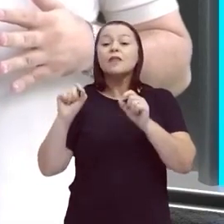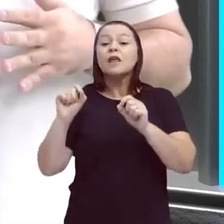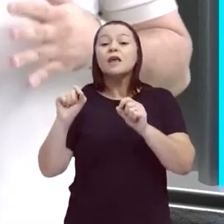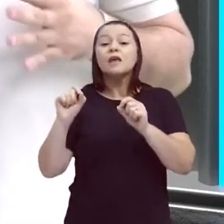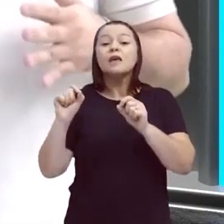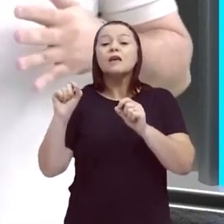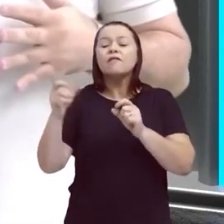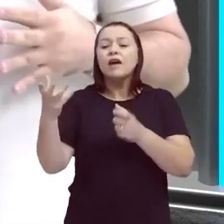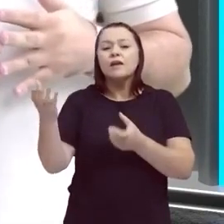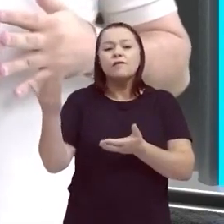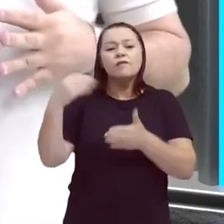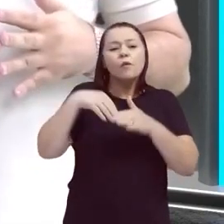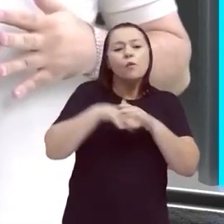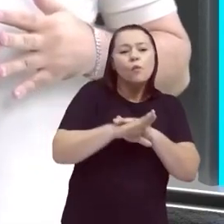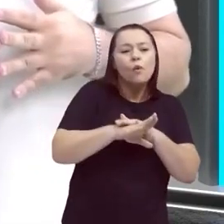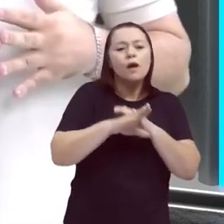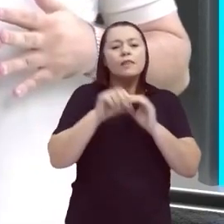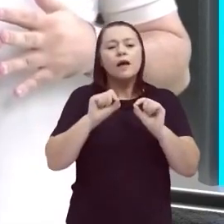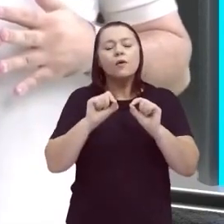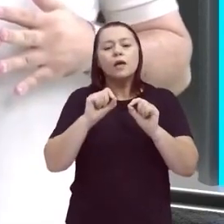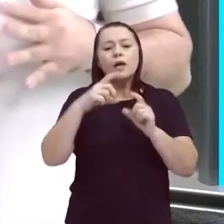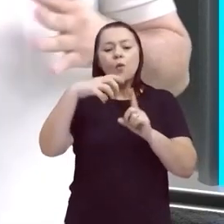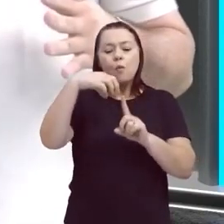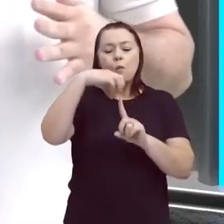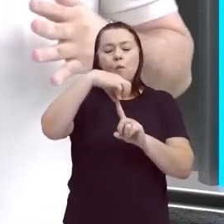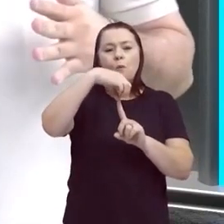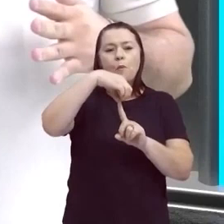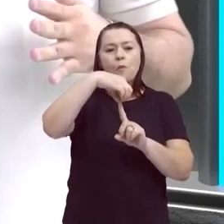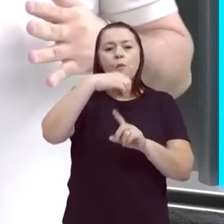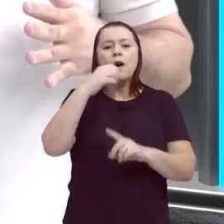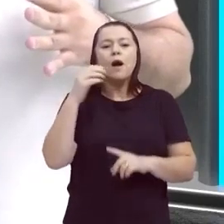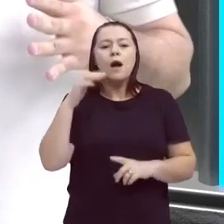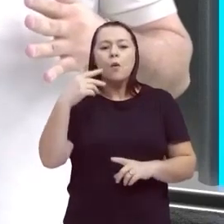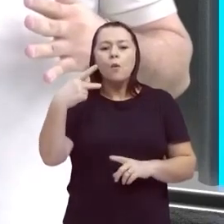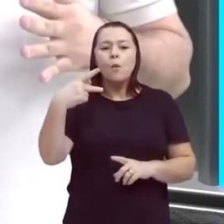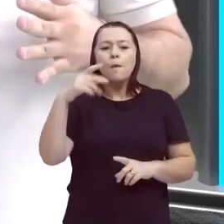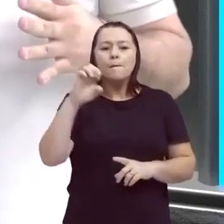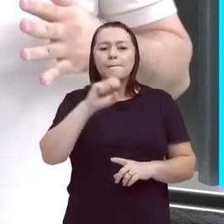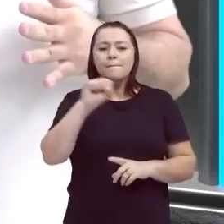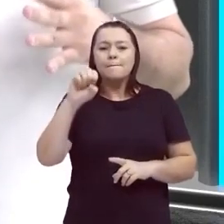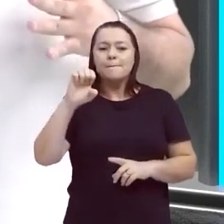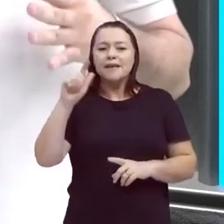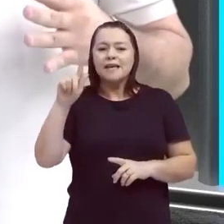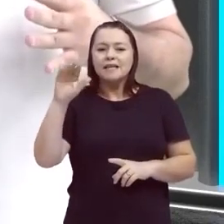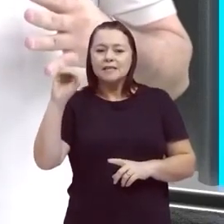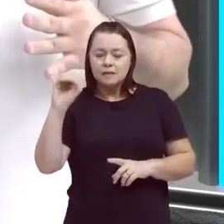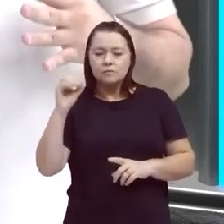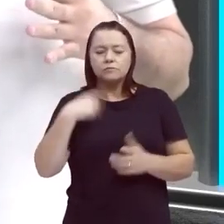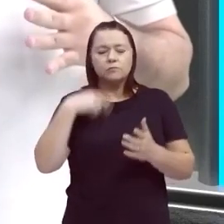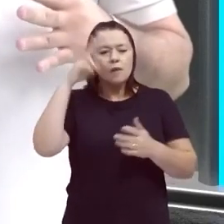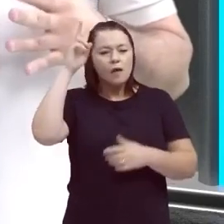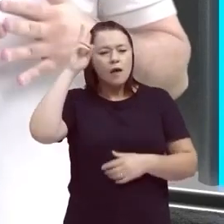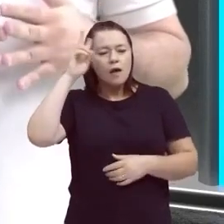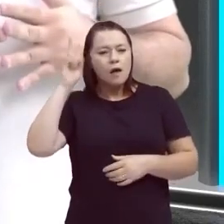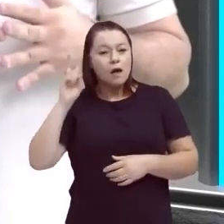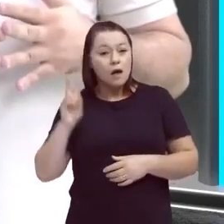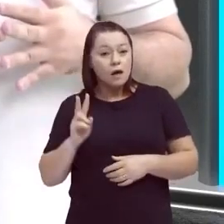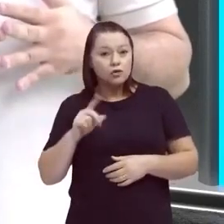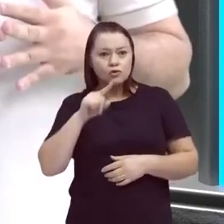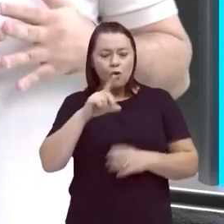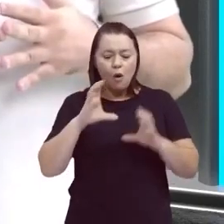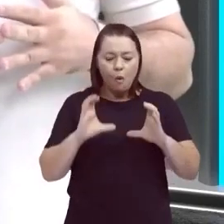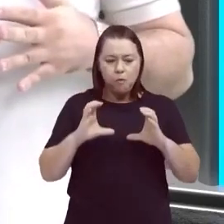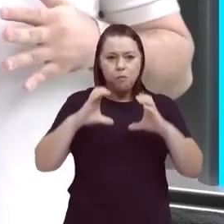Pêssego? Professor, o que esse livro tem de tão interessante? Bom, vou contar só um pouquinho do livro. A história gira em torno de quem vai ficar com esse grande